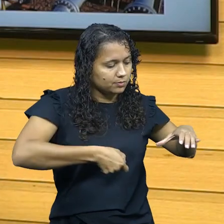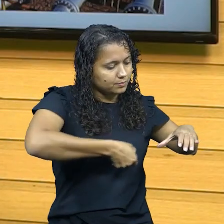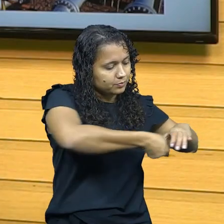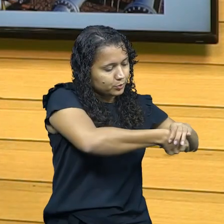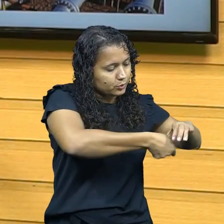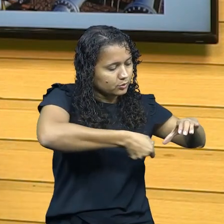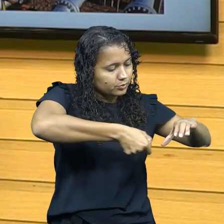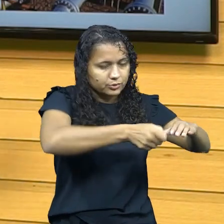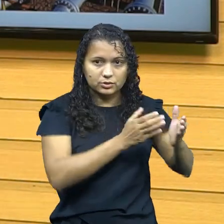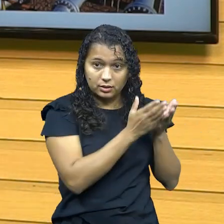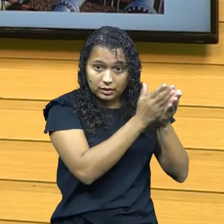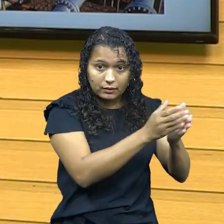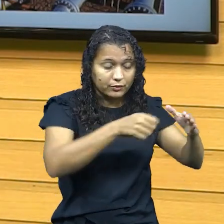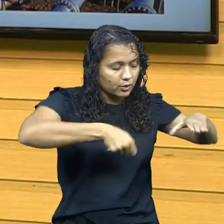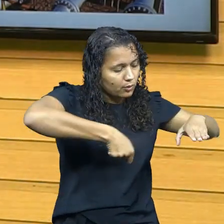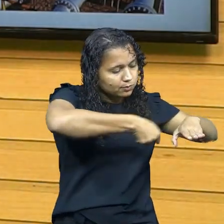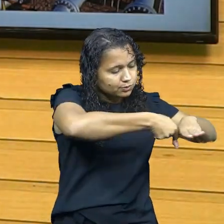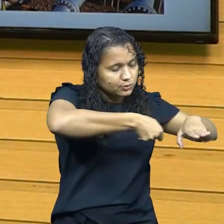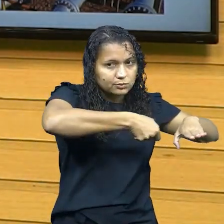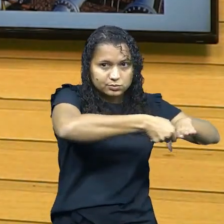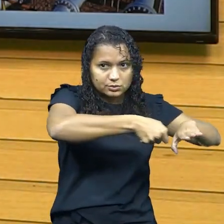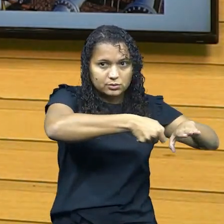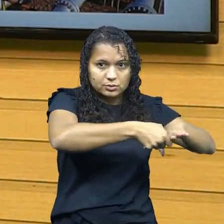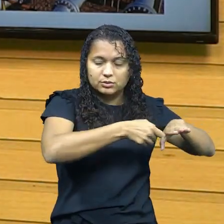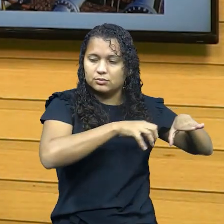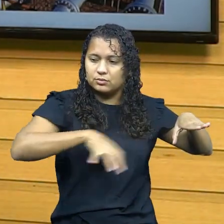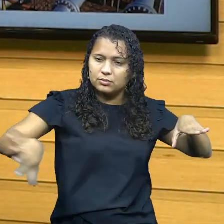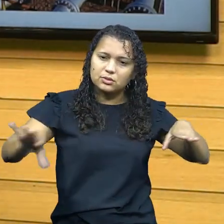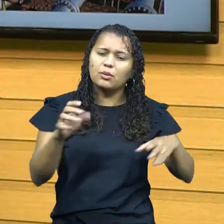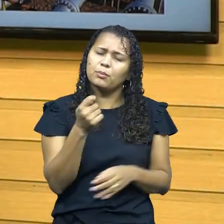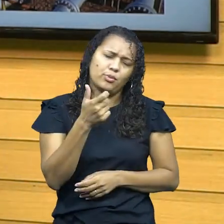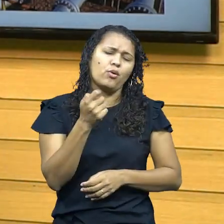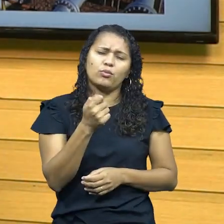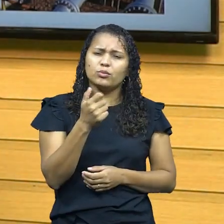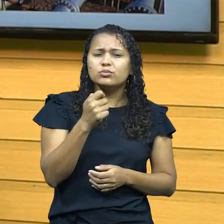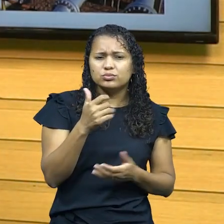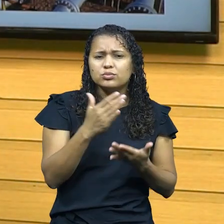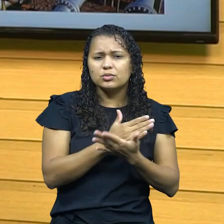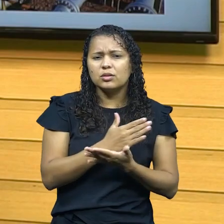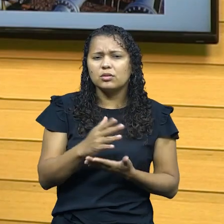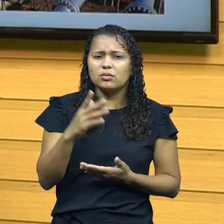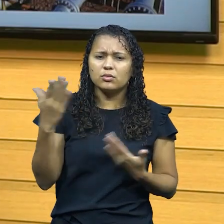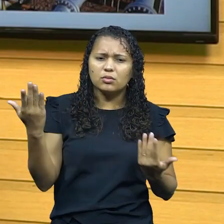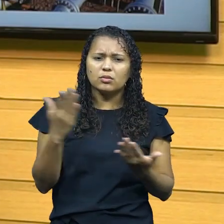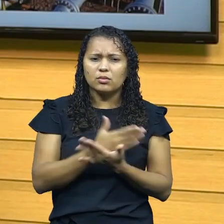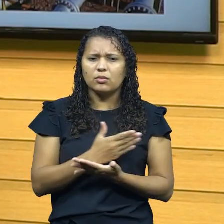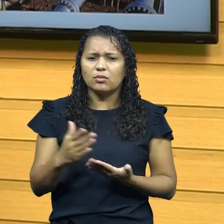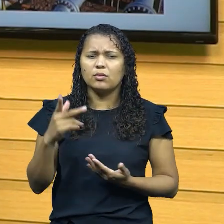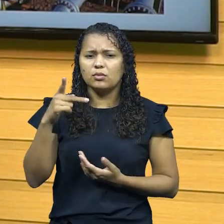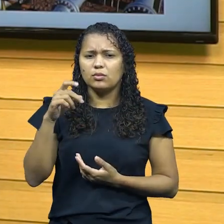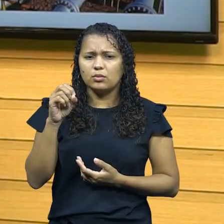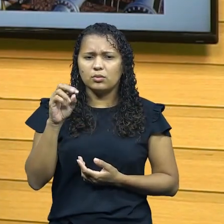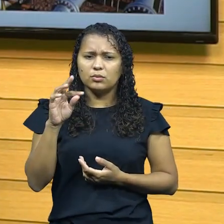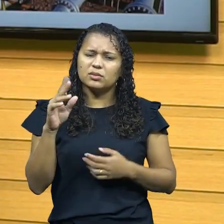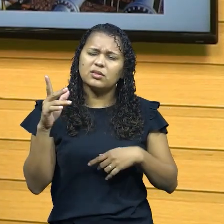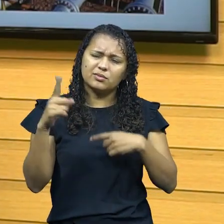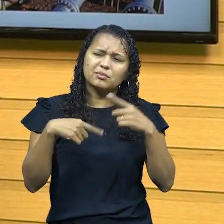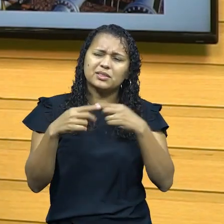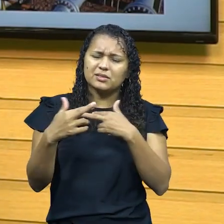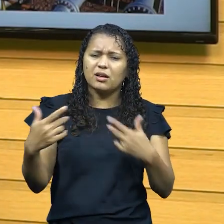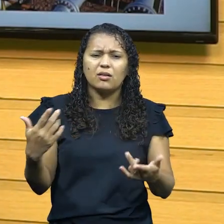esse material. São poucos que são desse jeito. Normalmente, os portos eles acabam recebendo vários